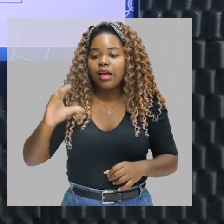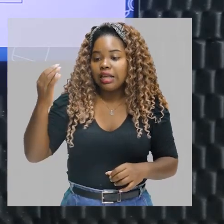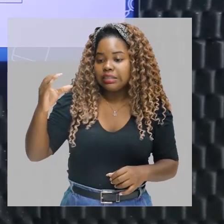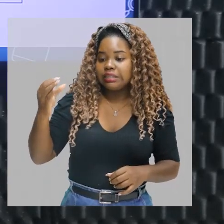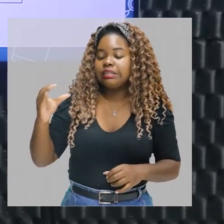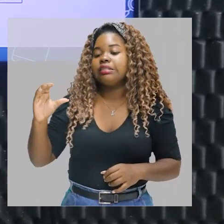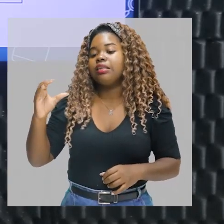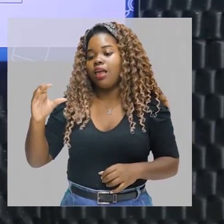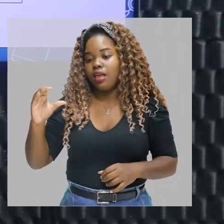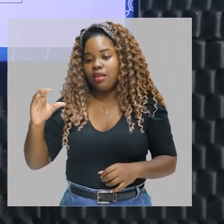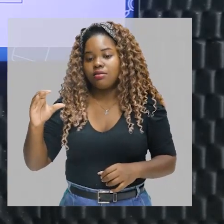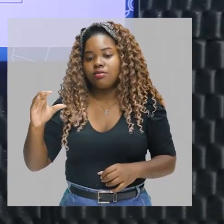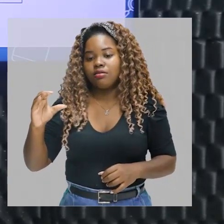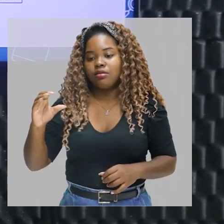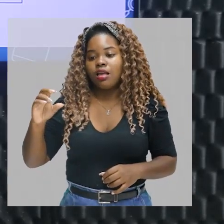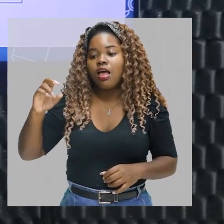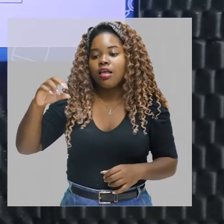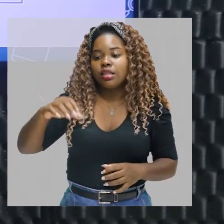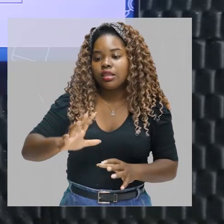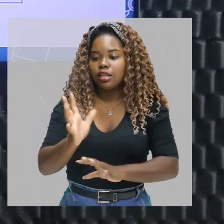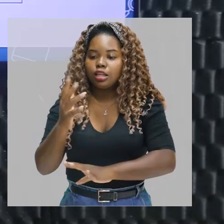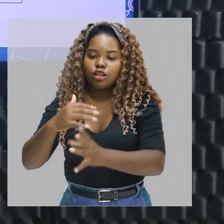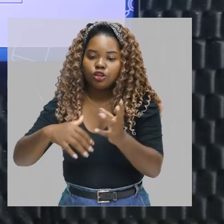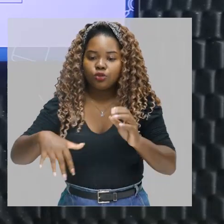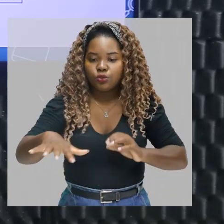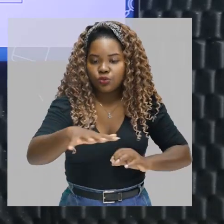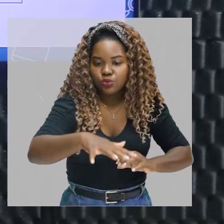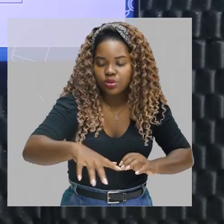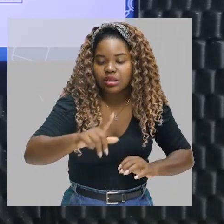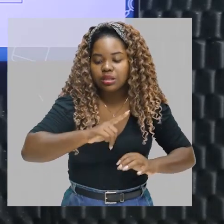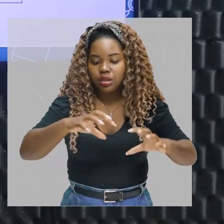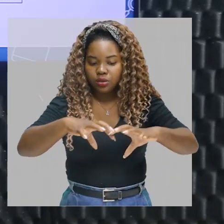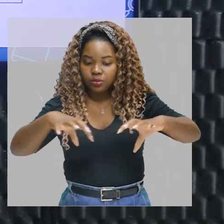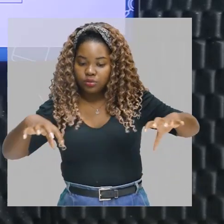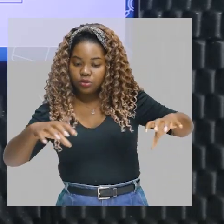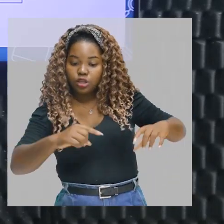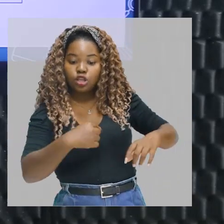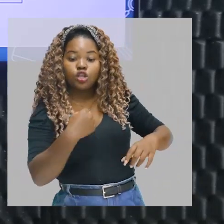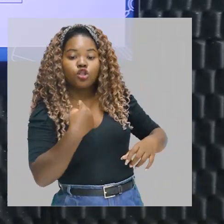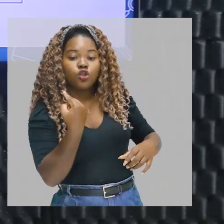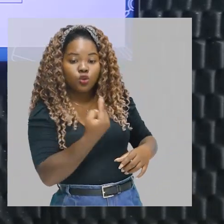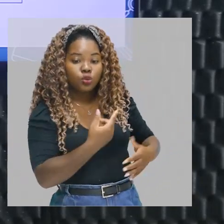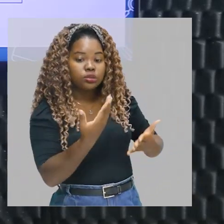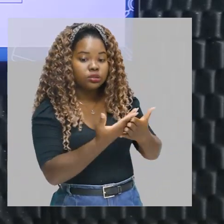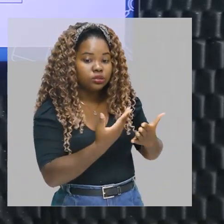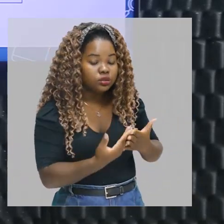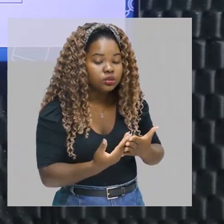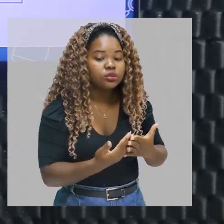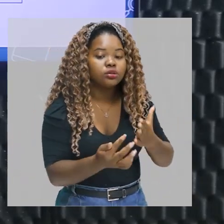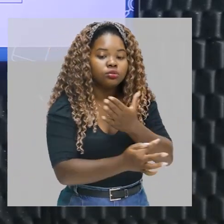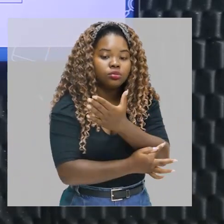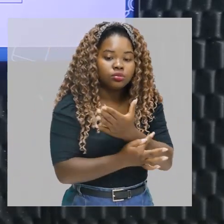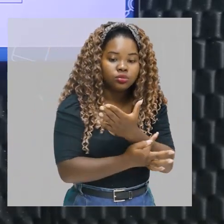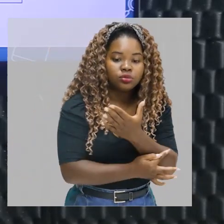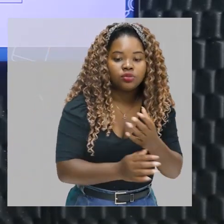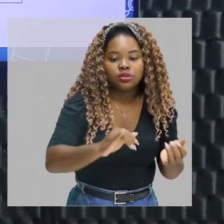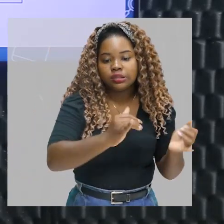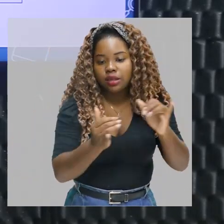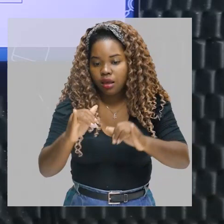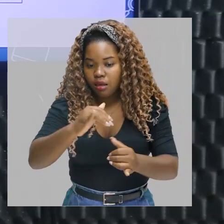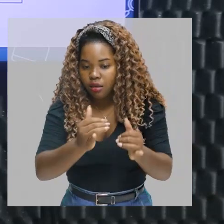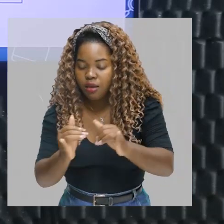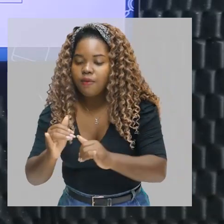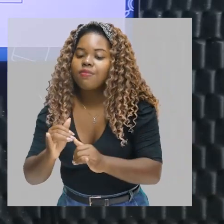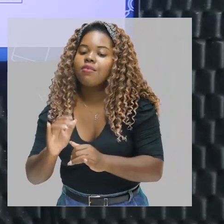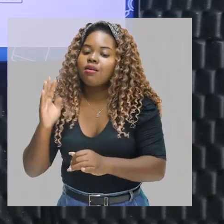tem uma divisão, né? Nós estudamos física, química e biologia, tá ok? Cada um vai